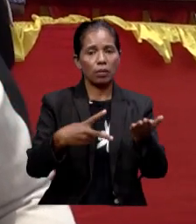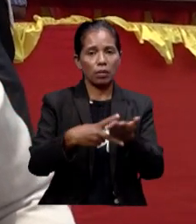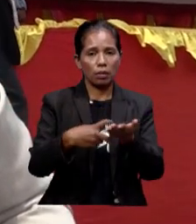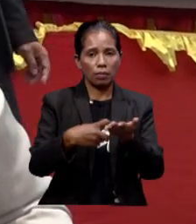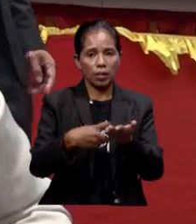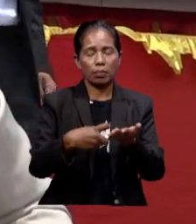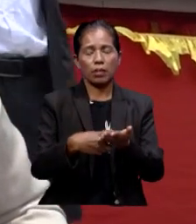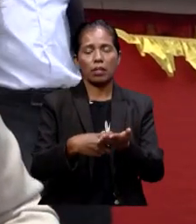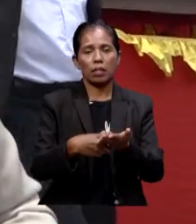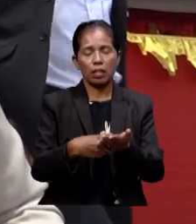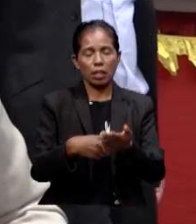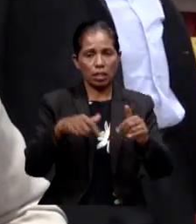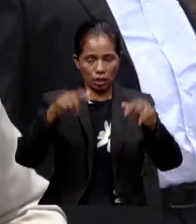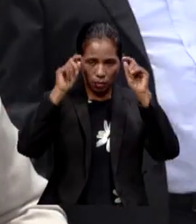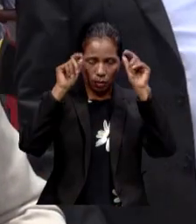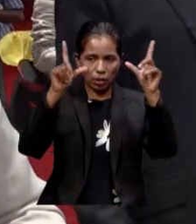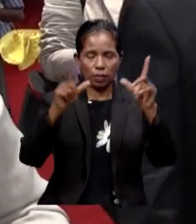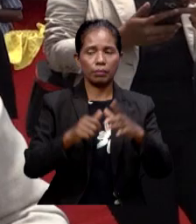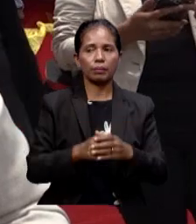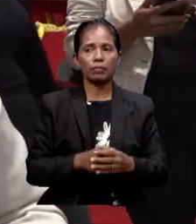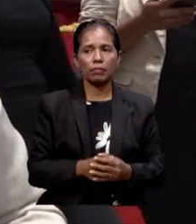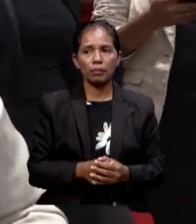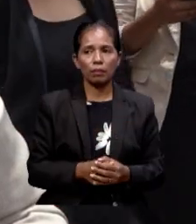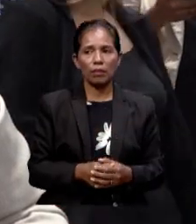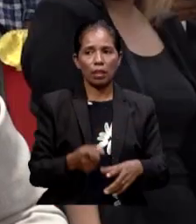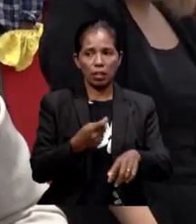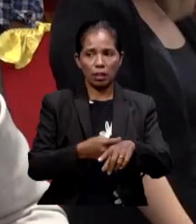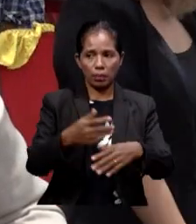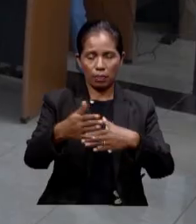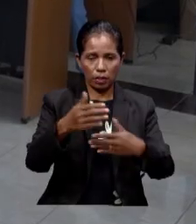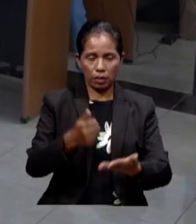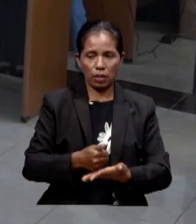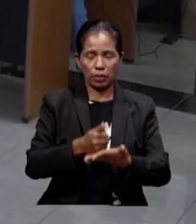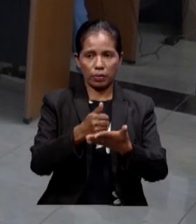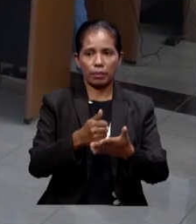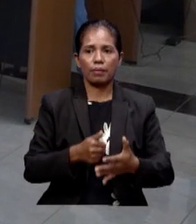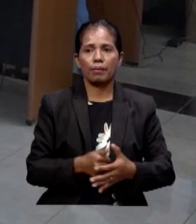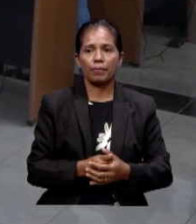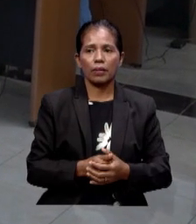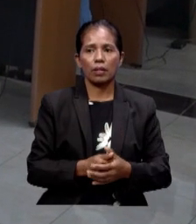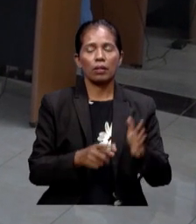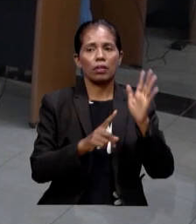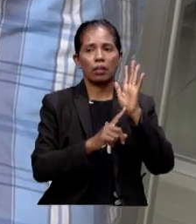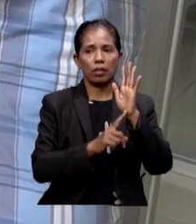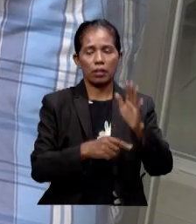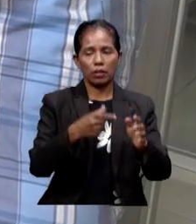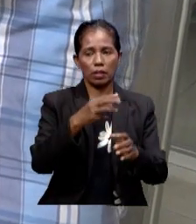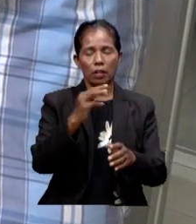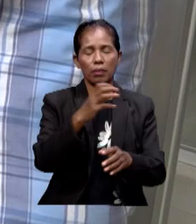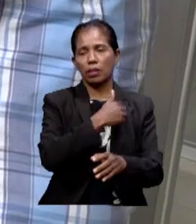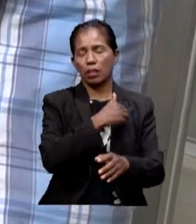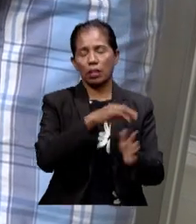iha Timor Leste ninia. Nebe atu pe tempo bara se facilita ita. To notícia ne publica, ze ministra